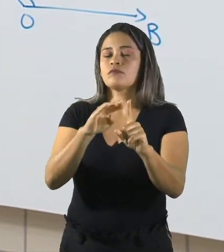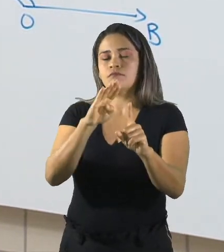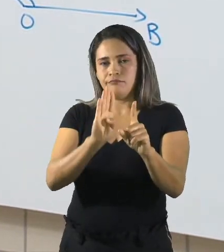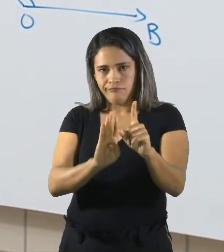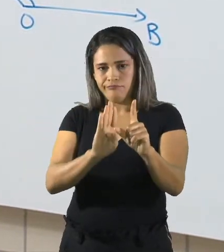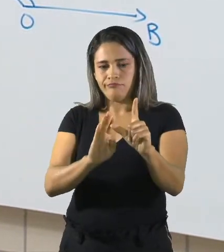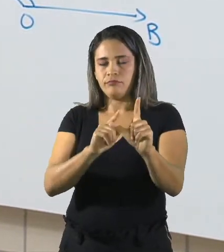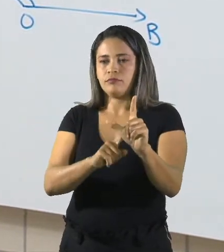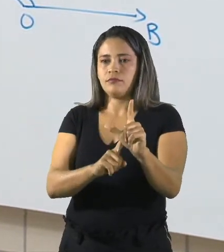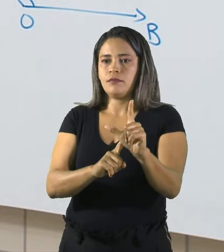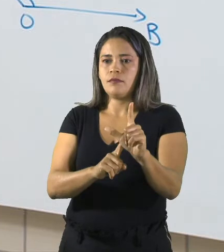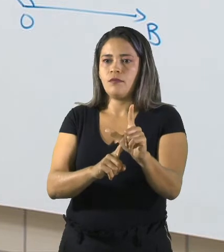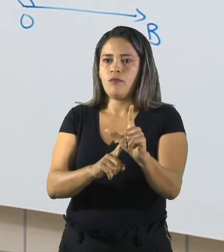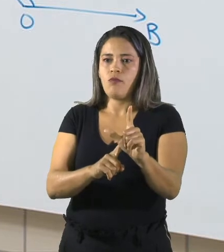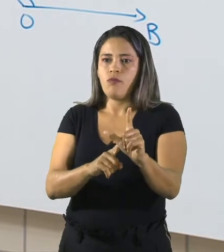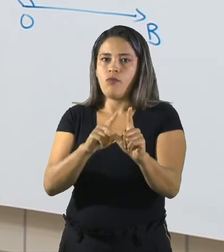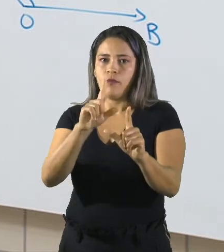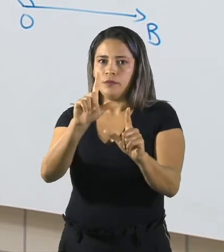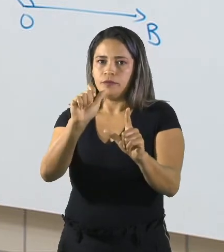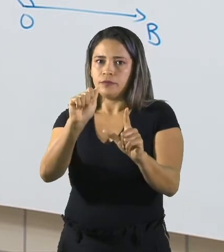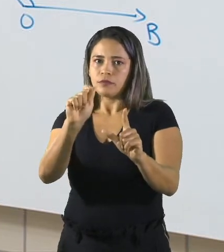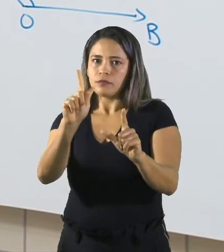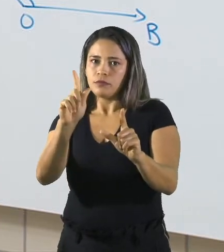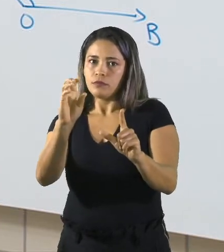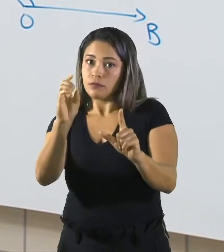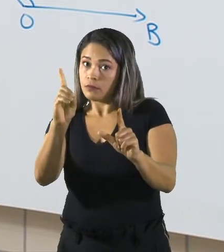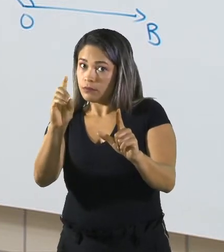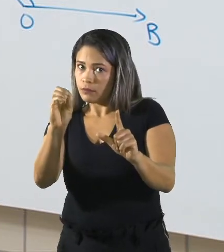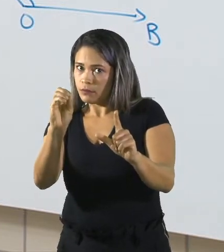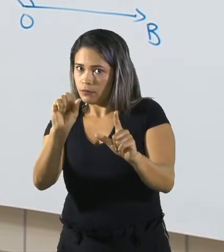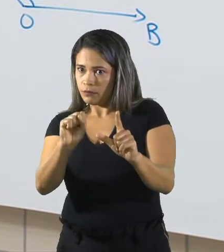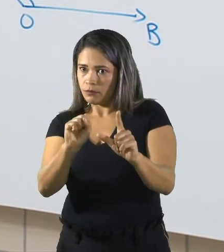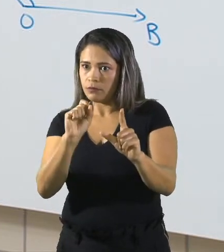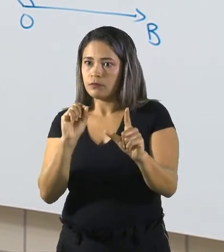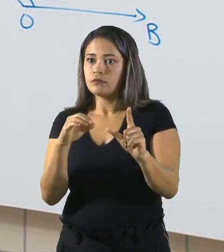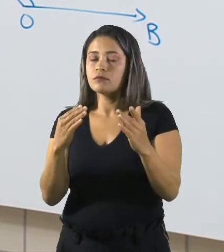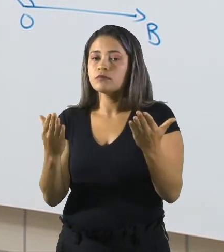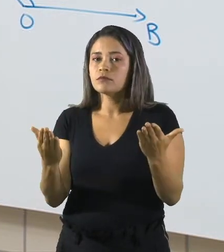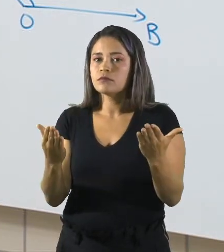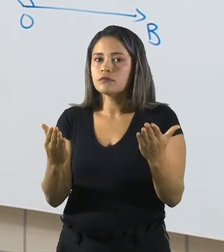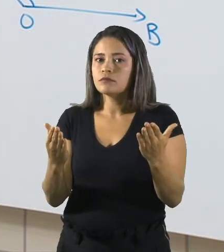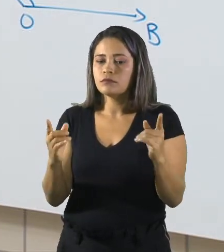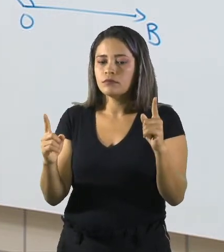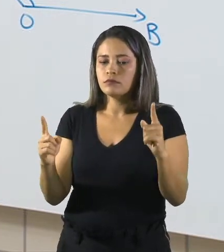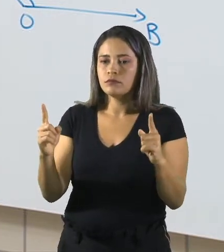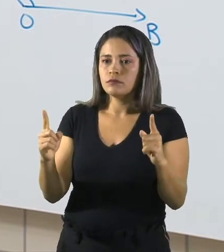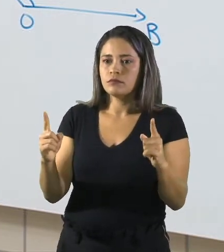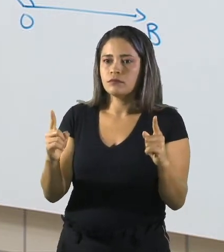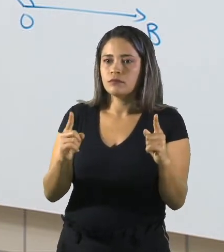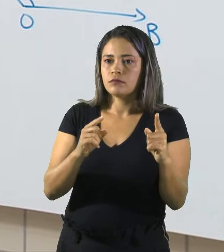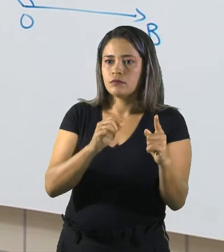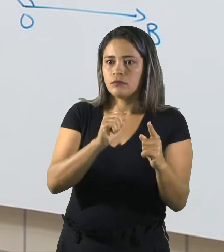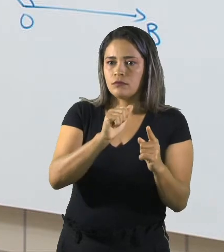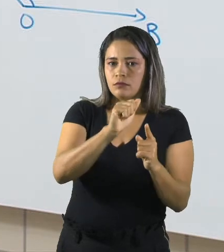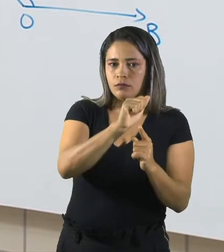lados terão origem no vértice. Então, vai ser a nossa semirreta